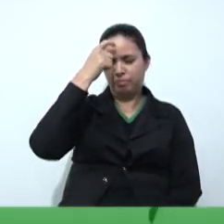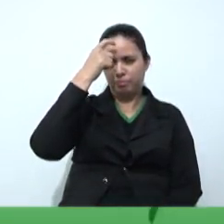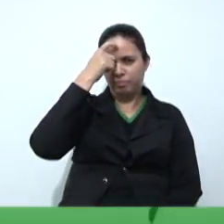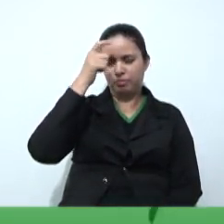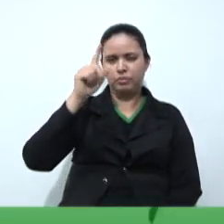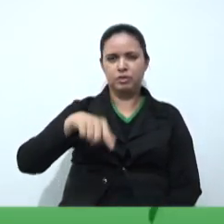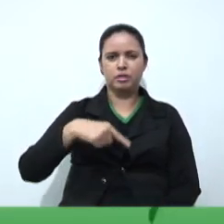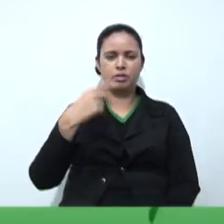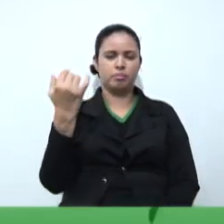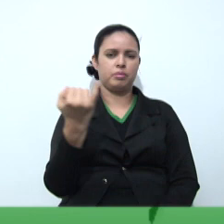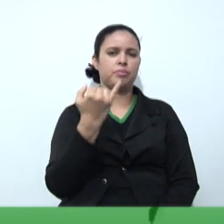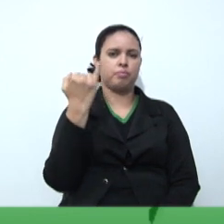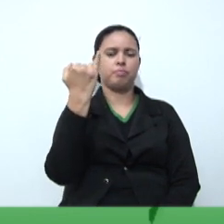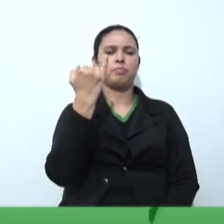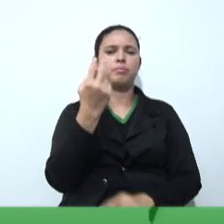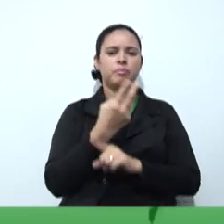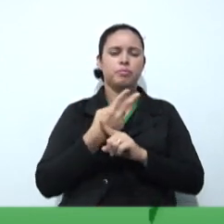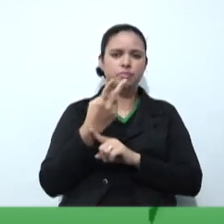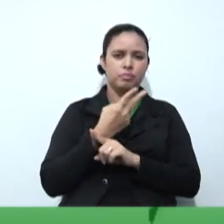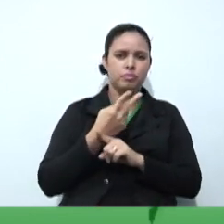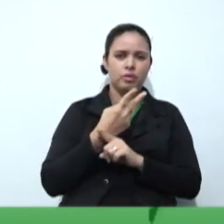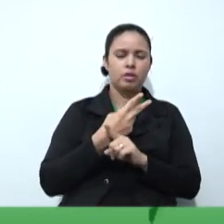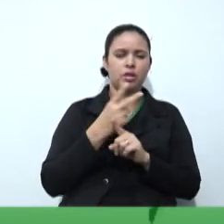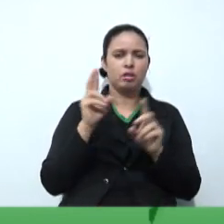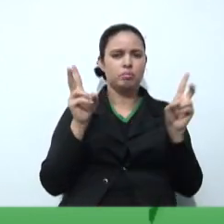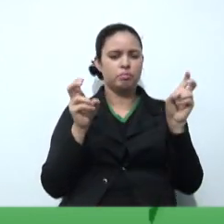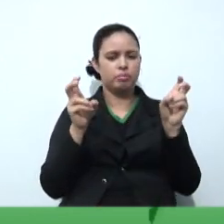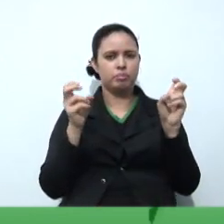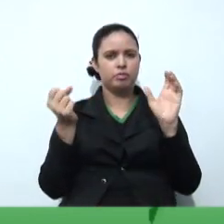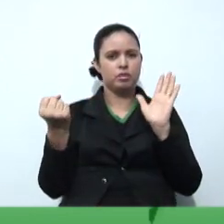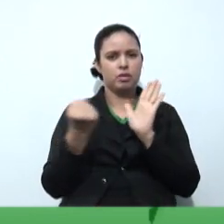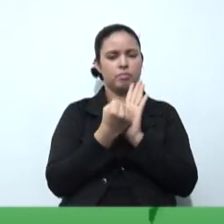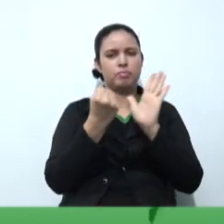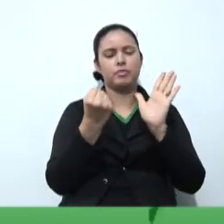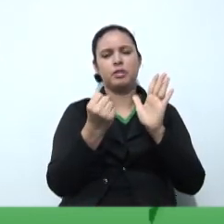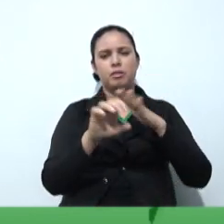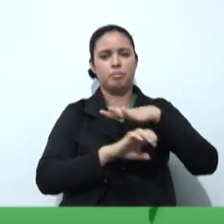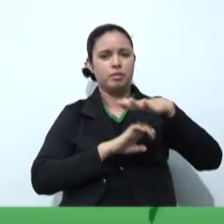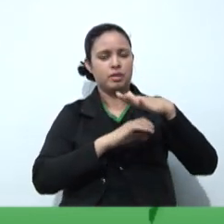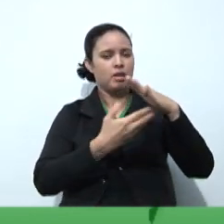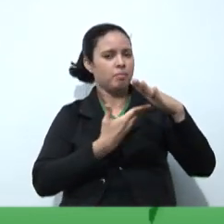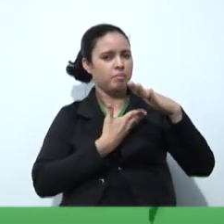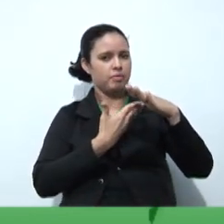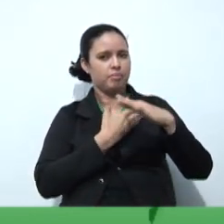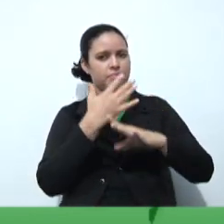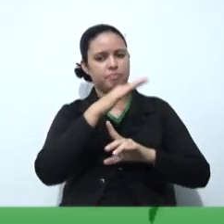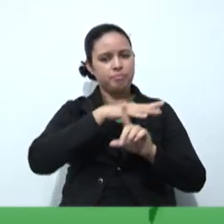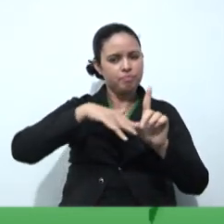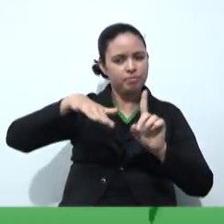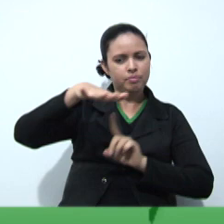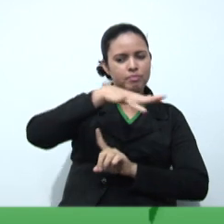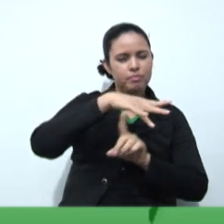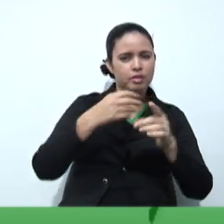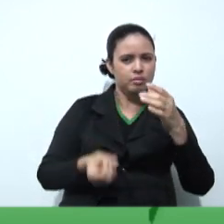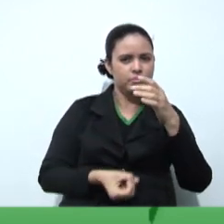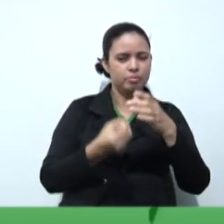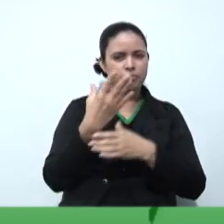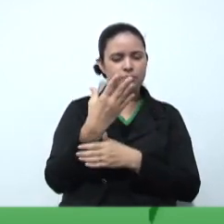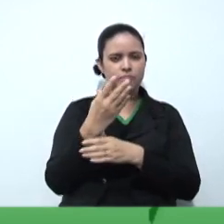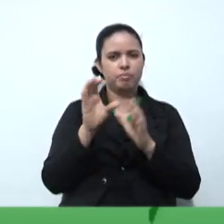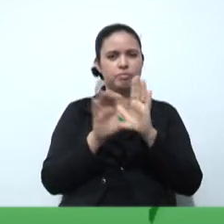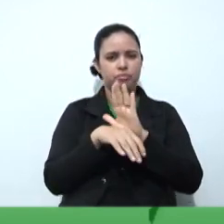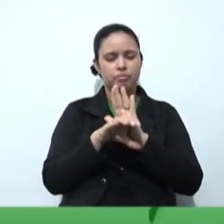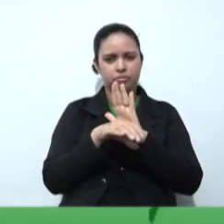uma ferramenta onde estas buscas por títulos como empresa amiga do ambiente, fazendo então surgir o conceito